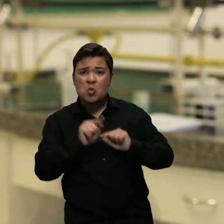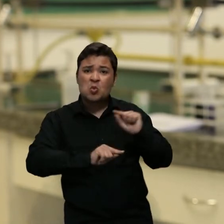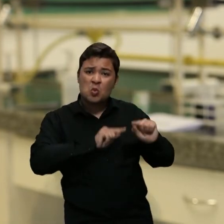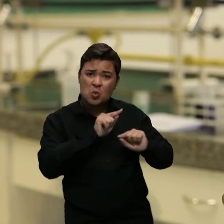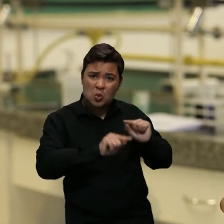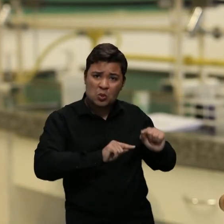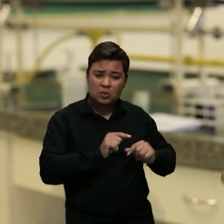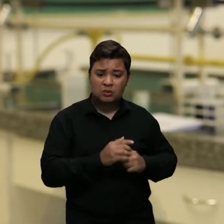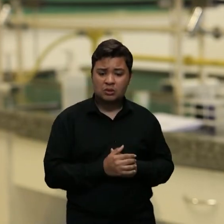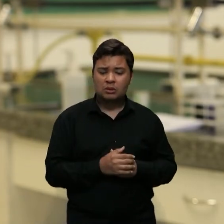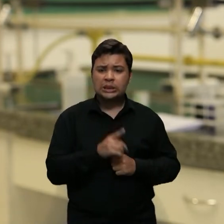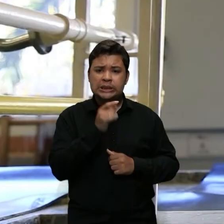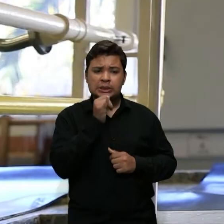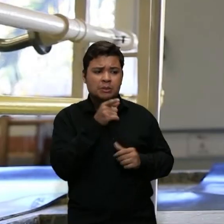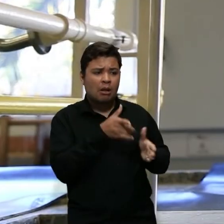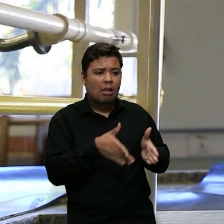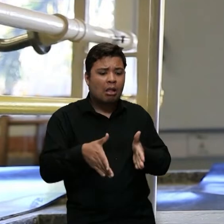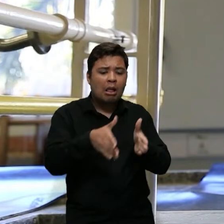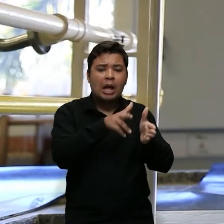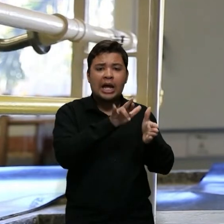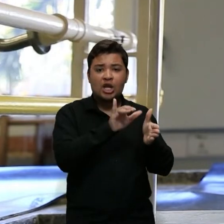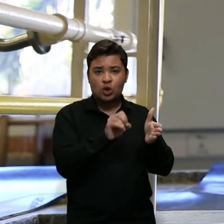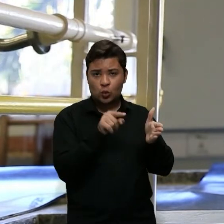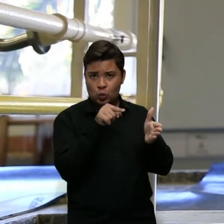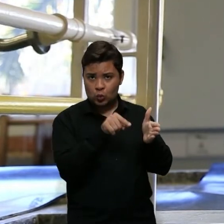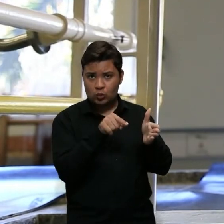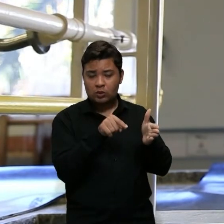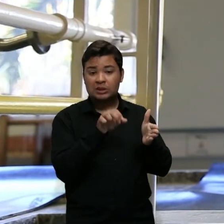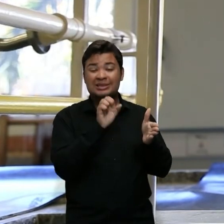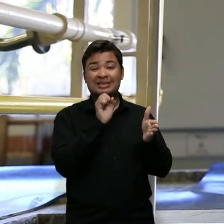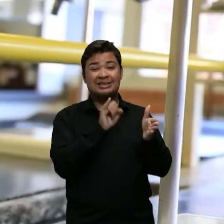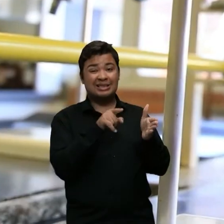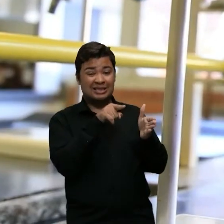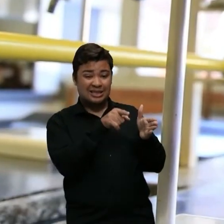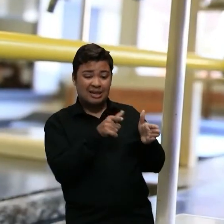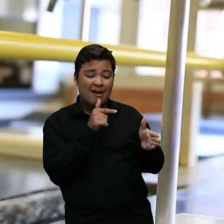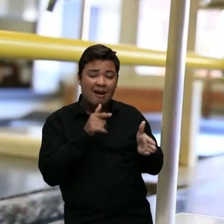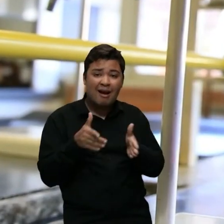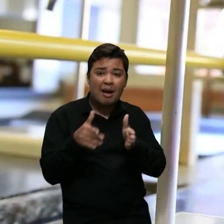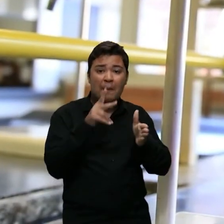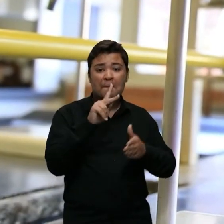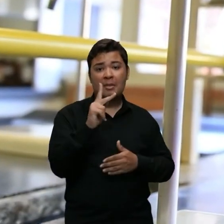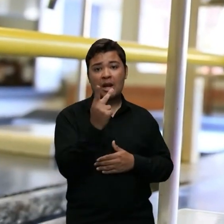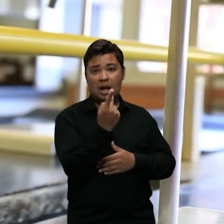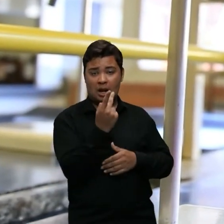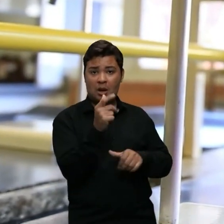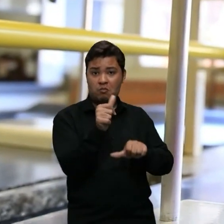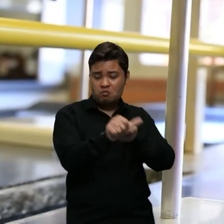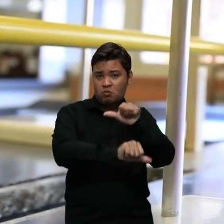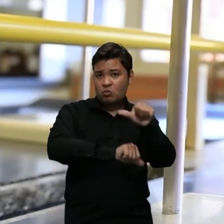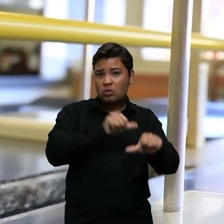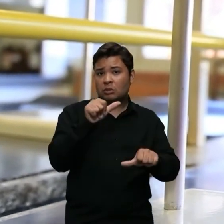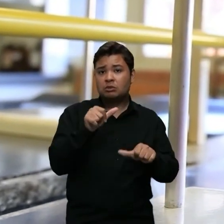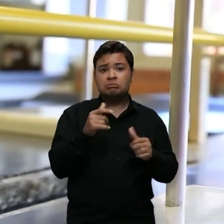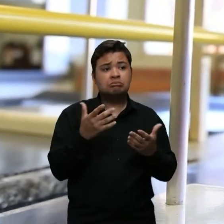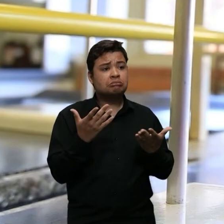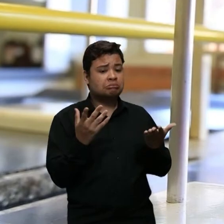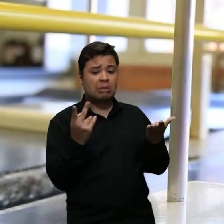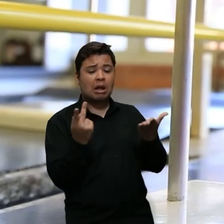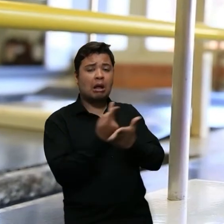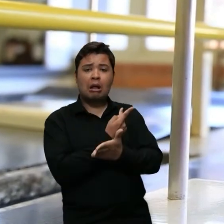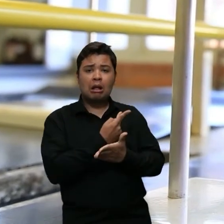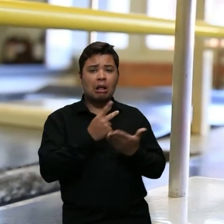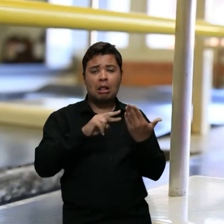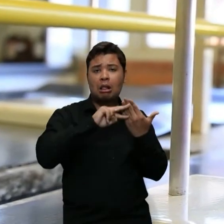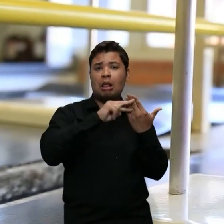isso aí vai para o rio, né, e se alterasse o pH assim, do meio, assim, no meio aquático, né, qual vai ser a consequência assim,